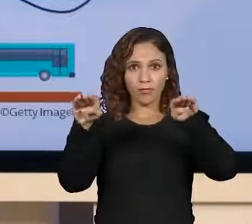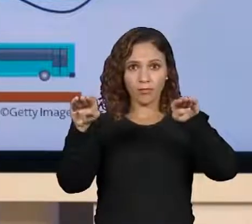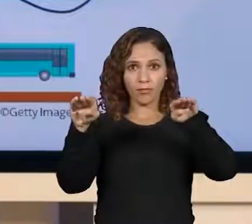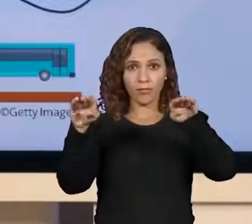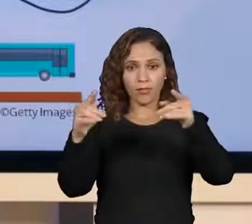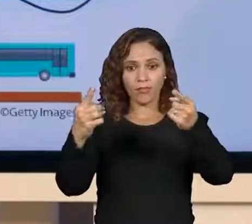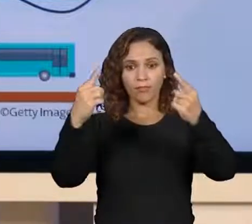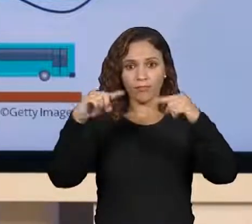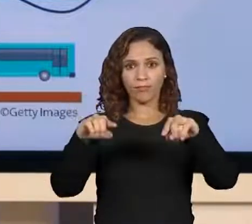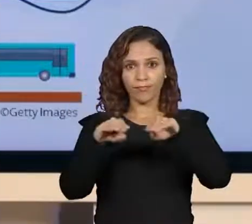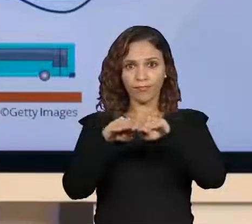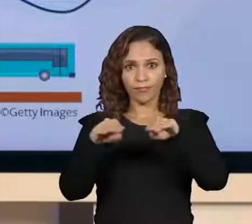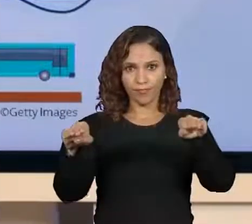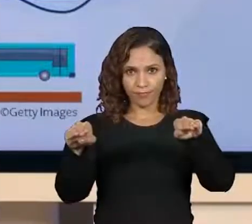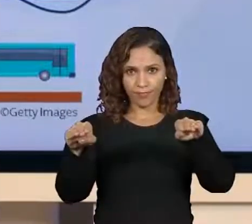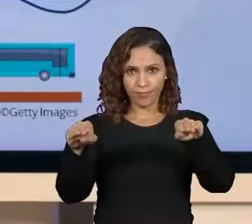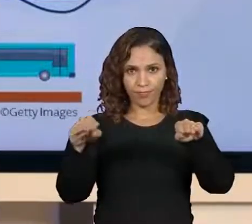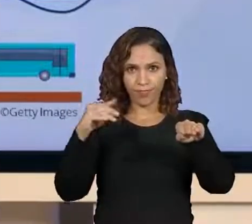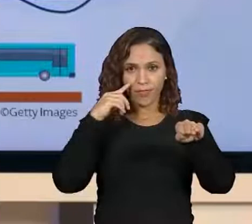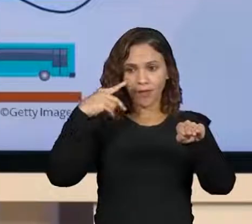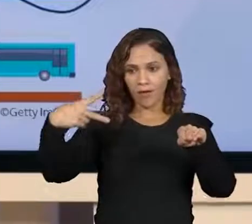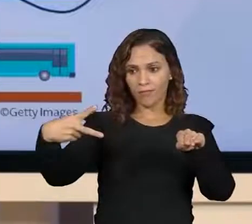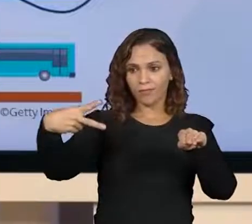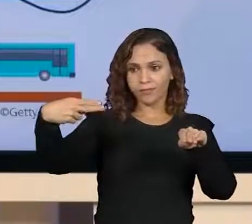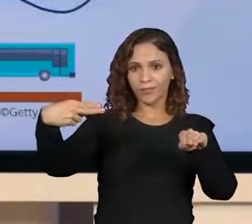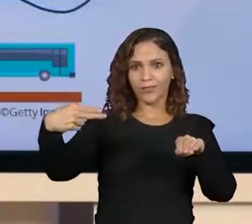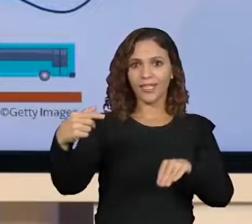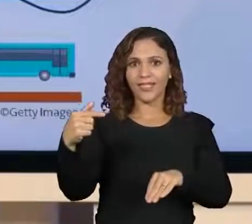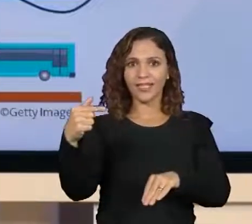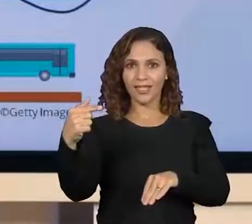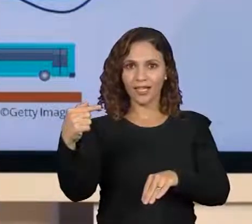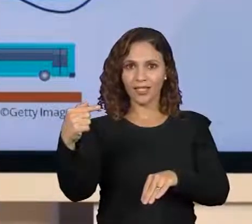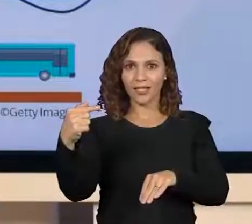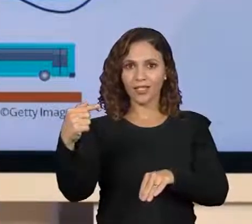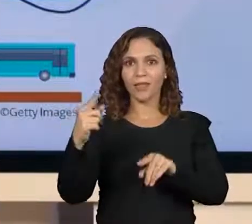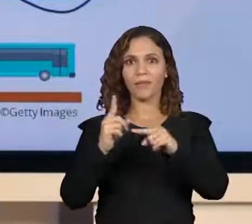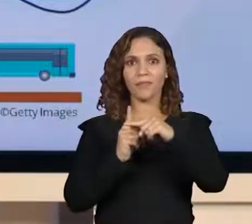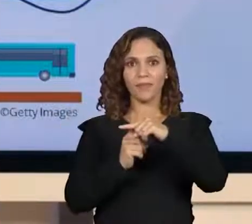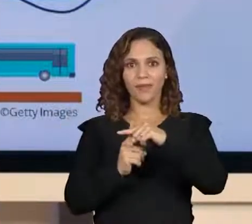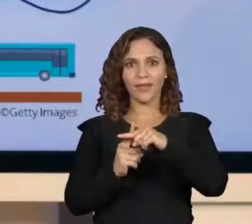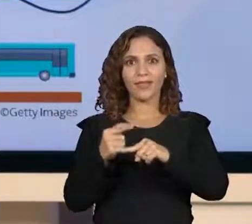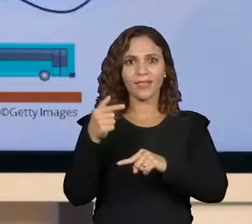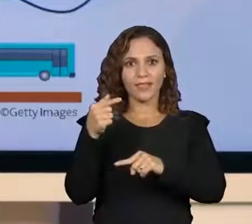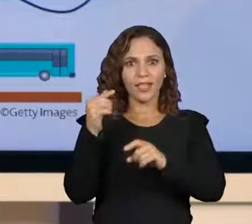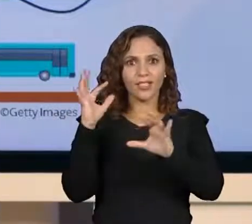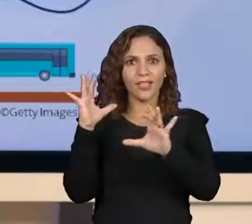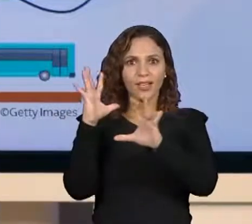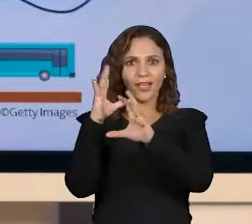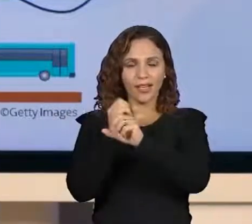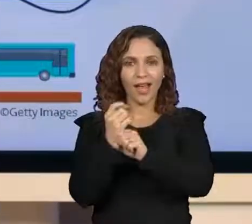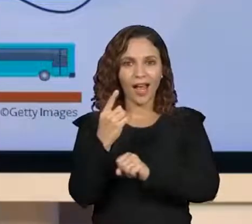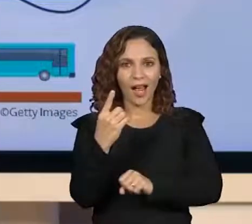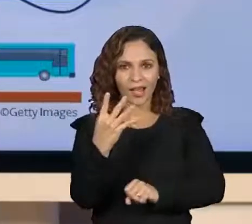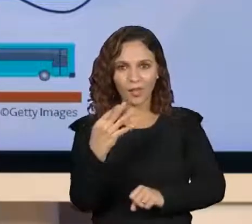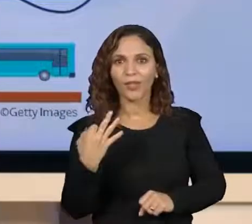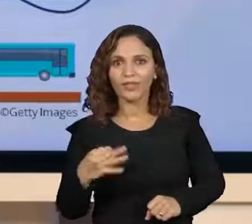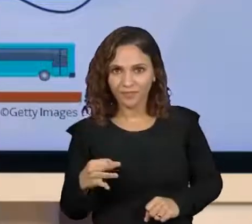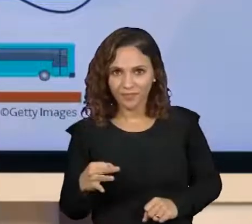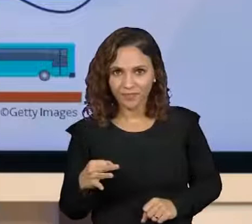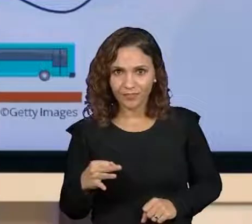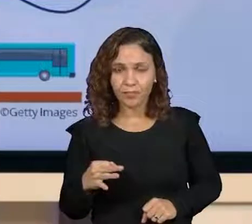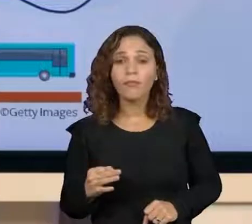tenho 7 mais 7, tenho 14. Em 3